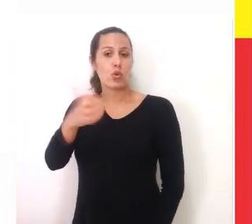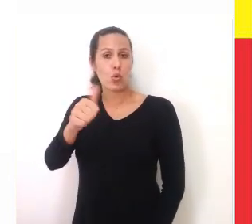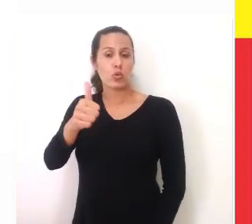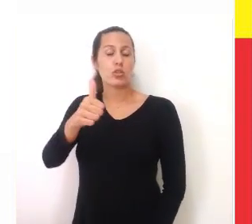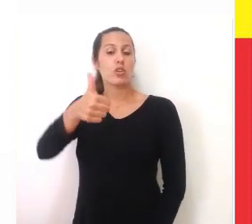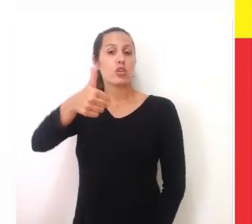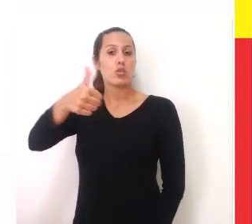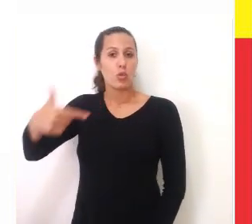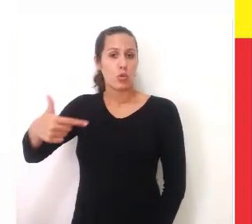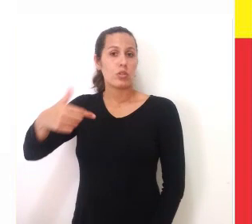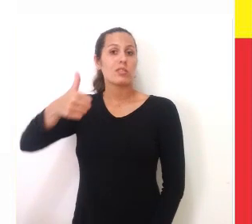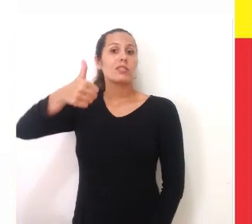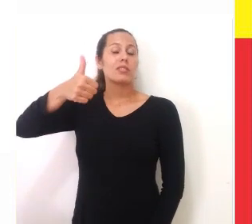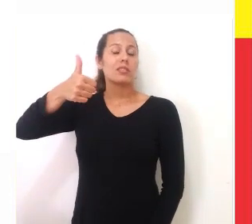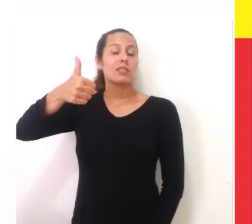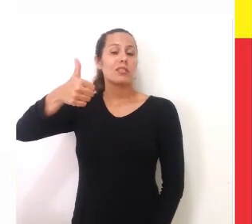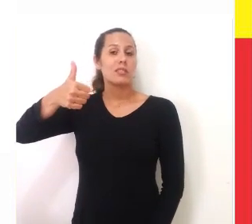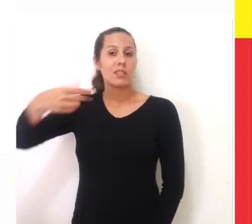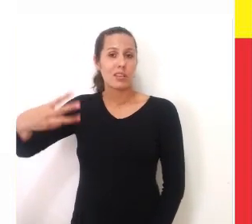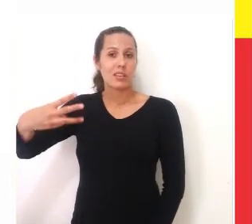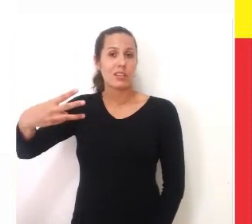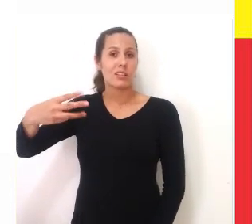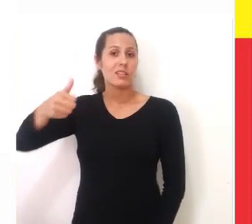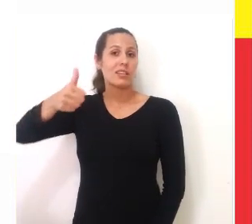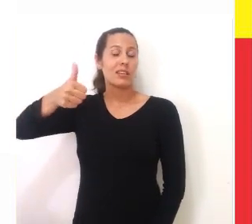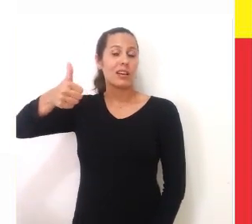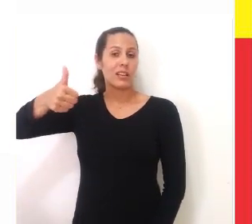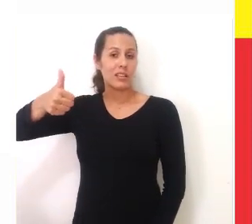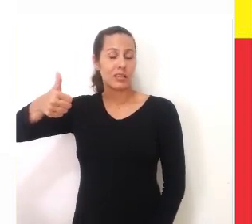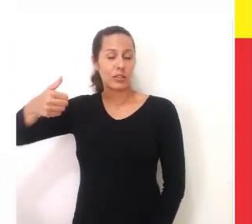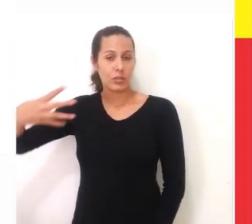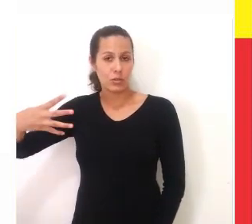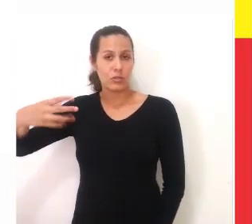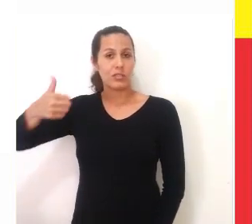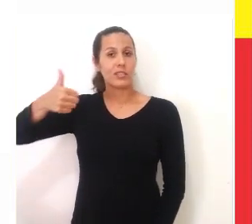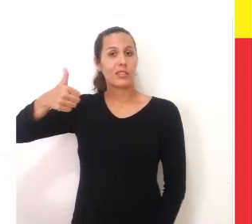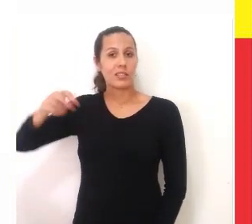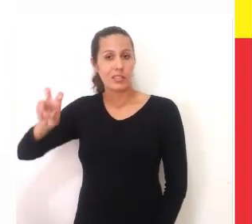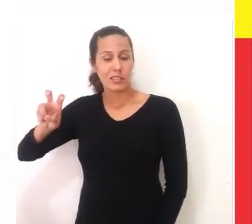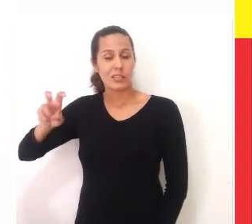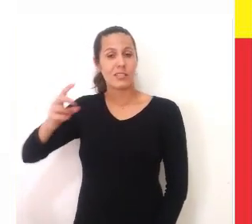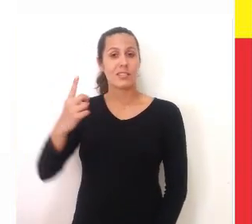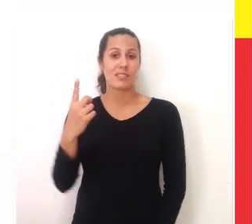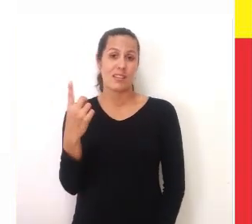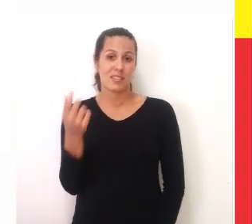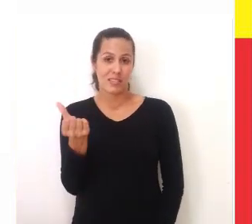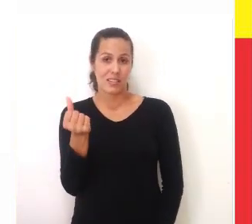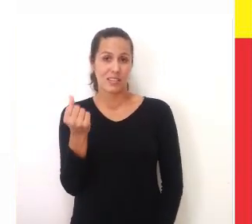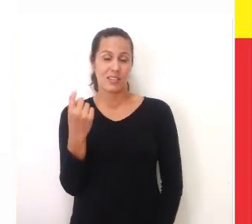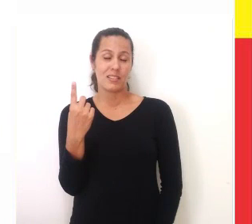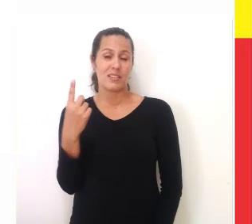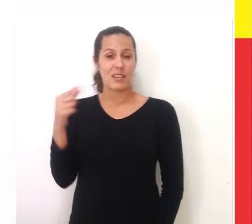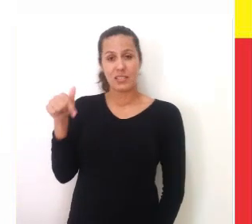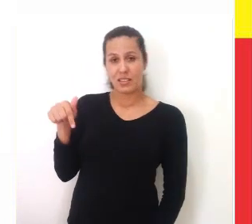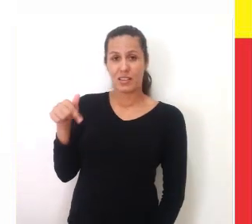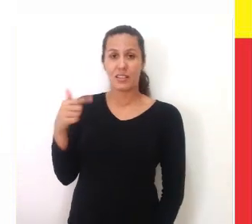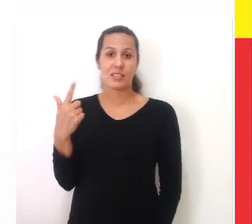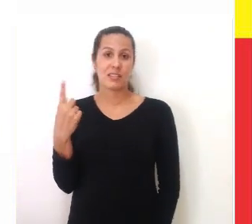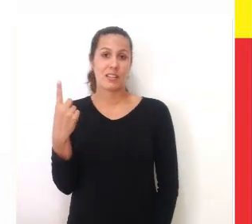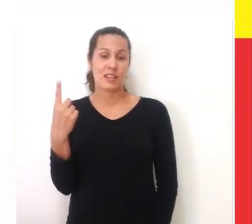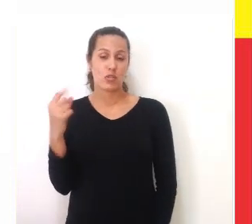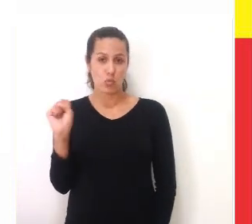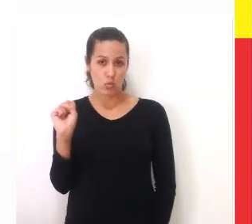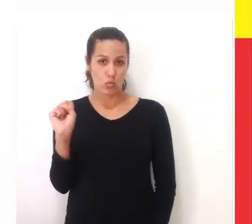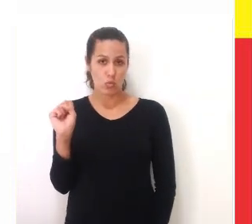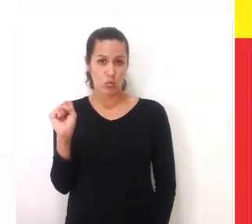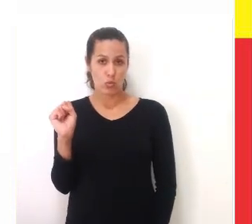dia 12, dia 13, dia 14, dia 15, dia 16, dia 17 e